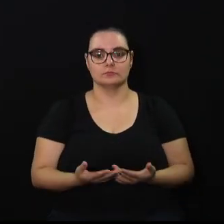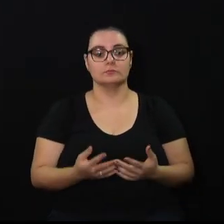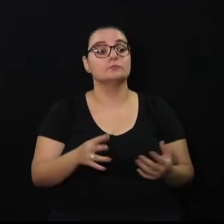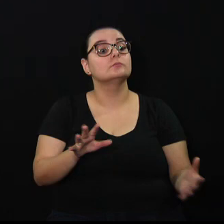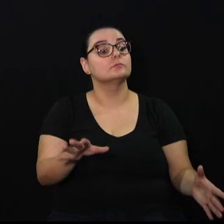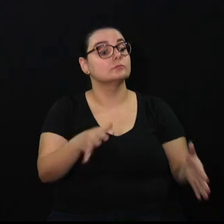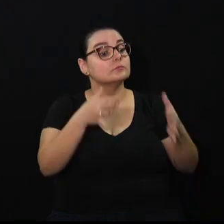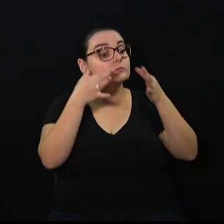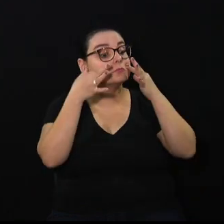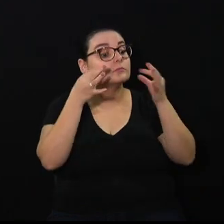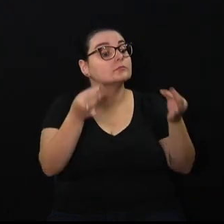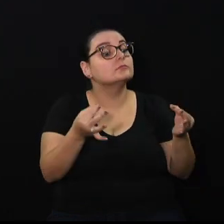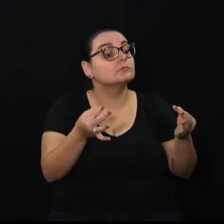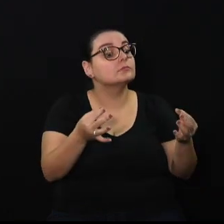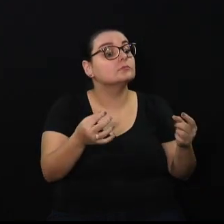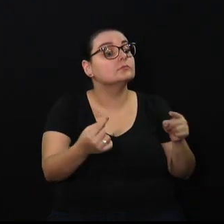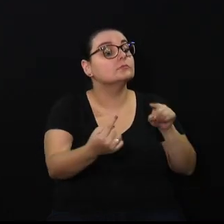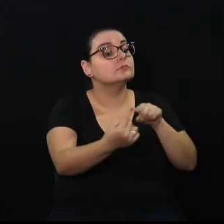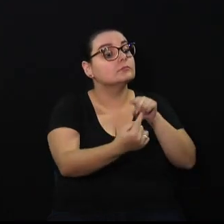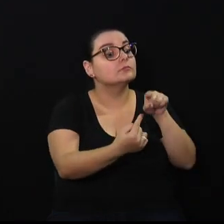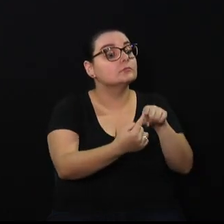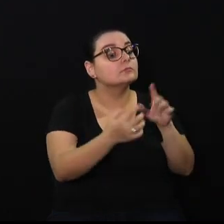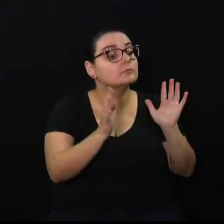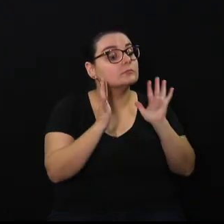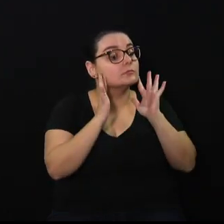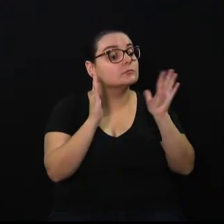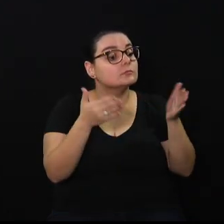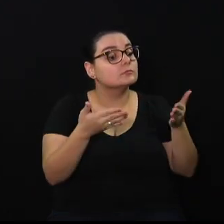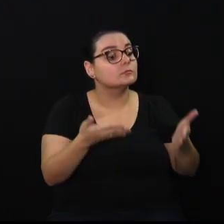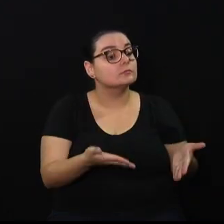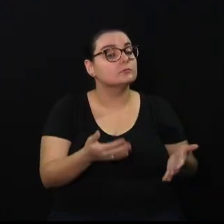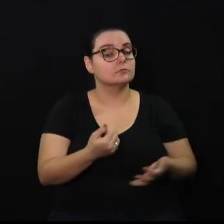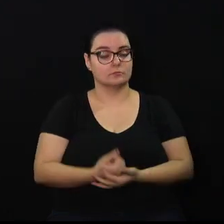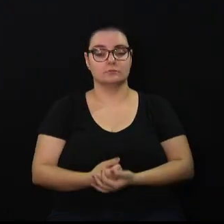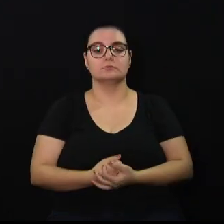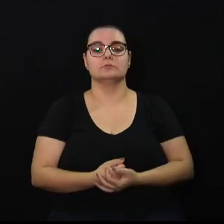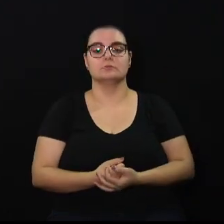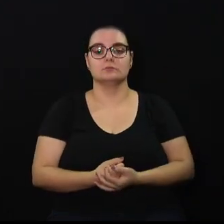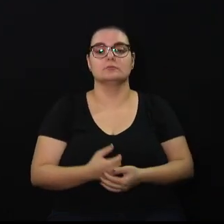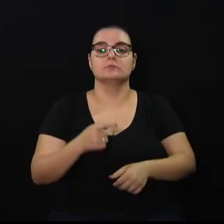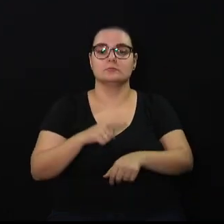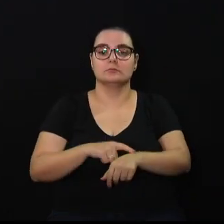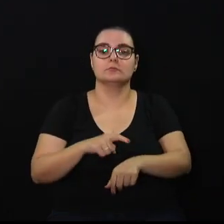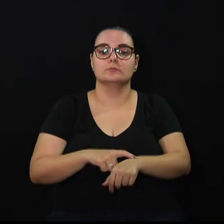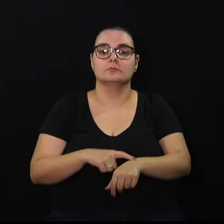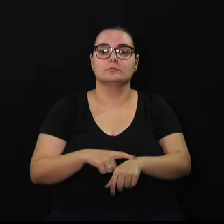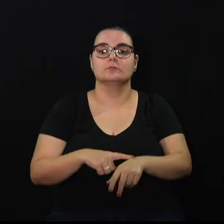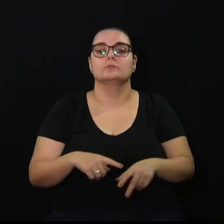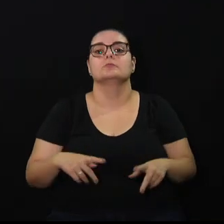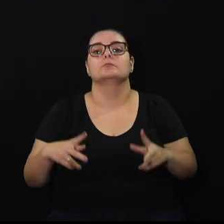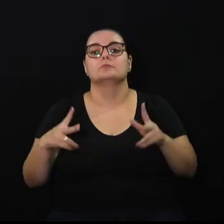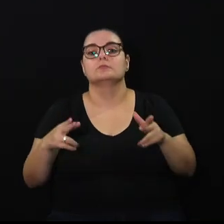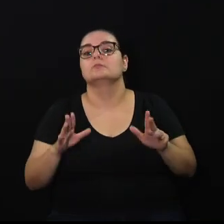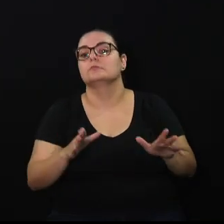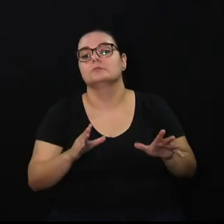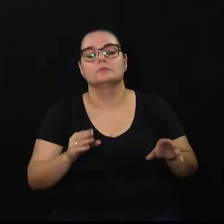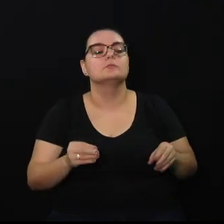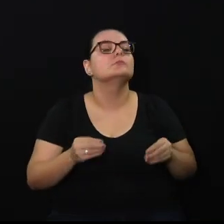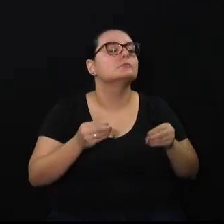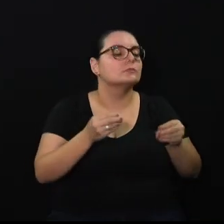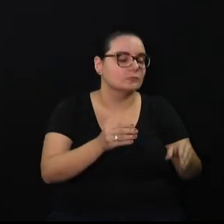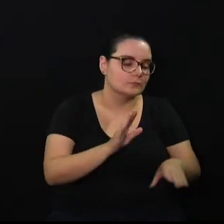esse foco é pra essa pra esse paciente no momento em que ele cessar esses comportamentos